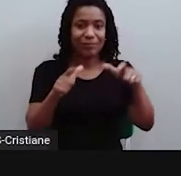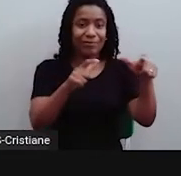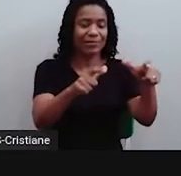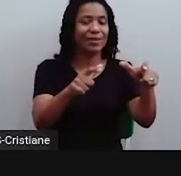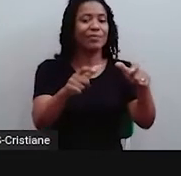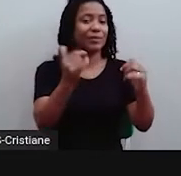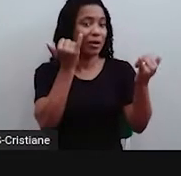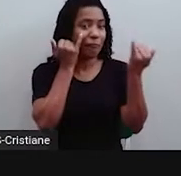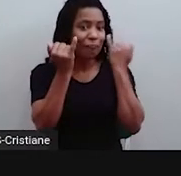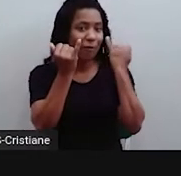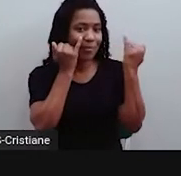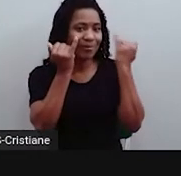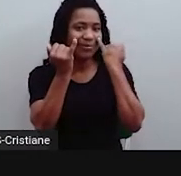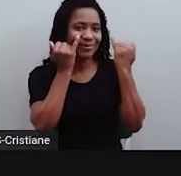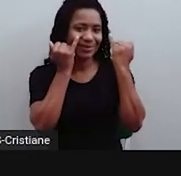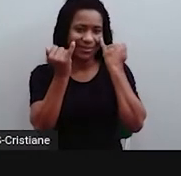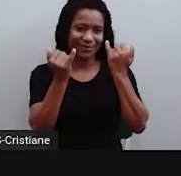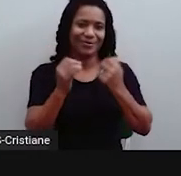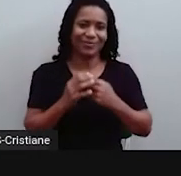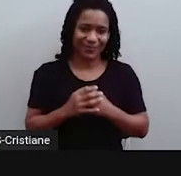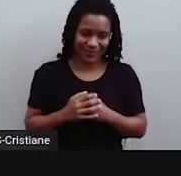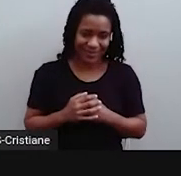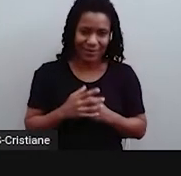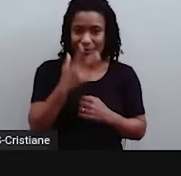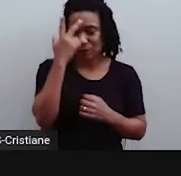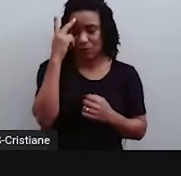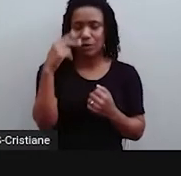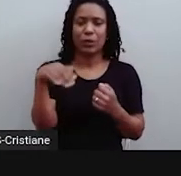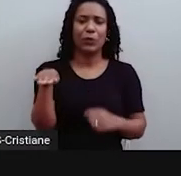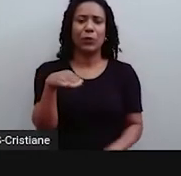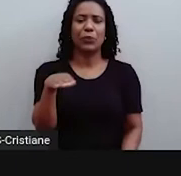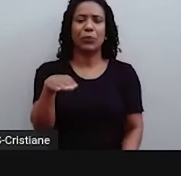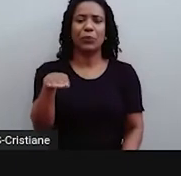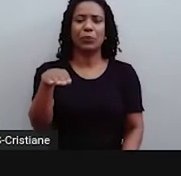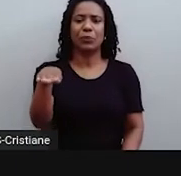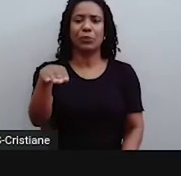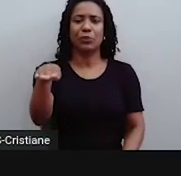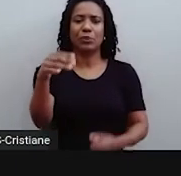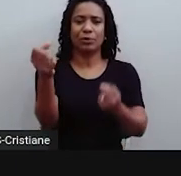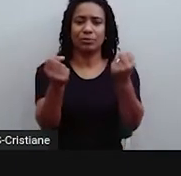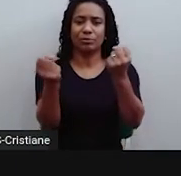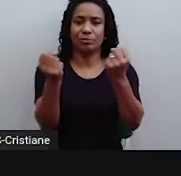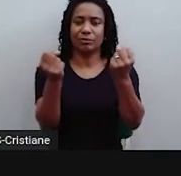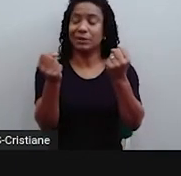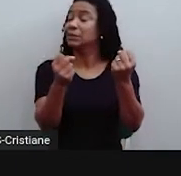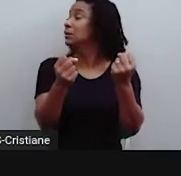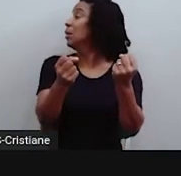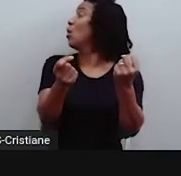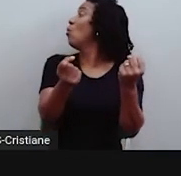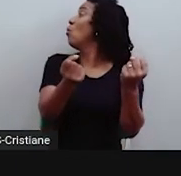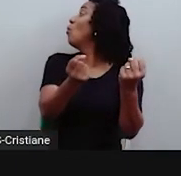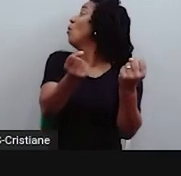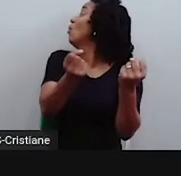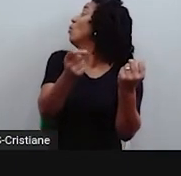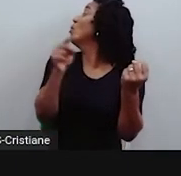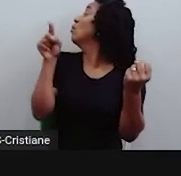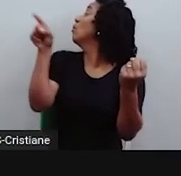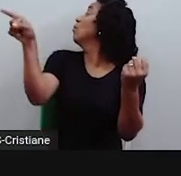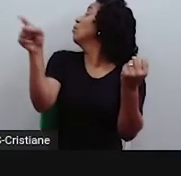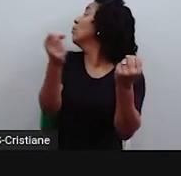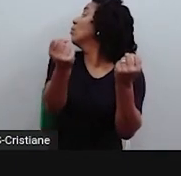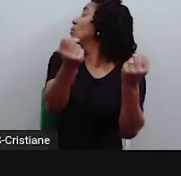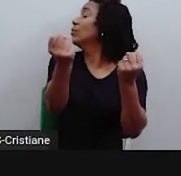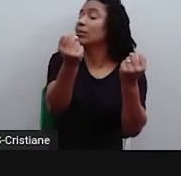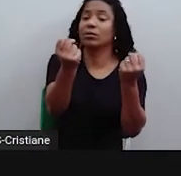informando o que deve ser. A pessoa que está dirigindo vai ter que olhar para trás, para poder ver qual é a direção que você